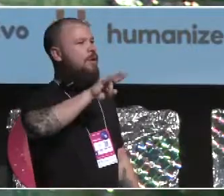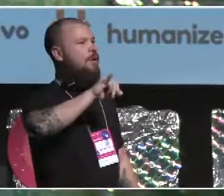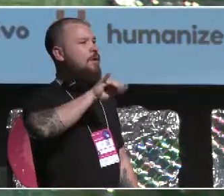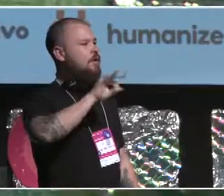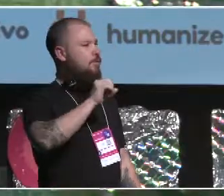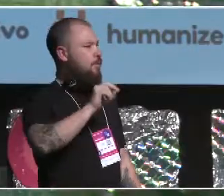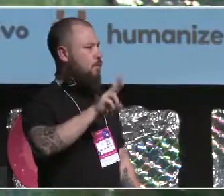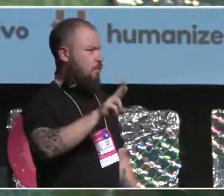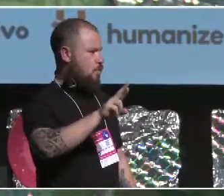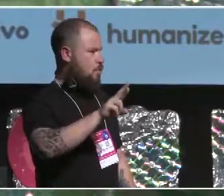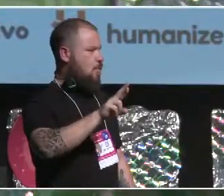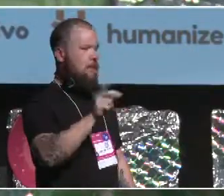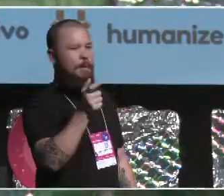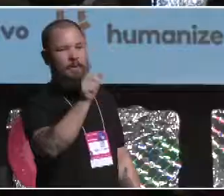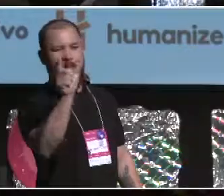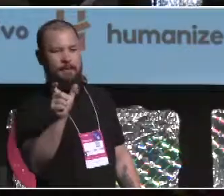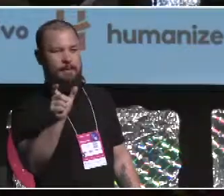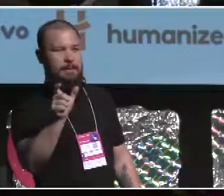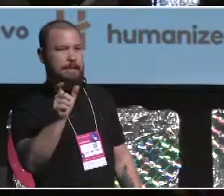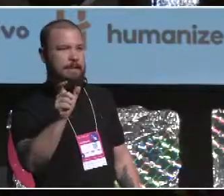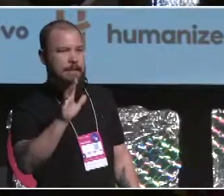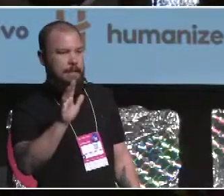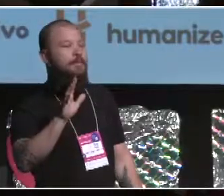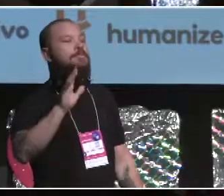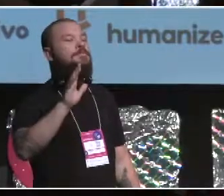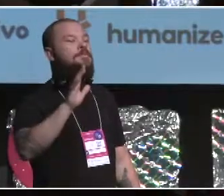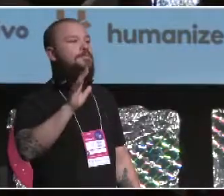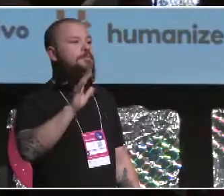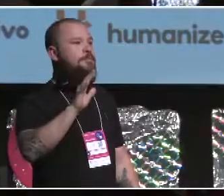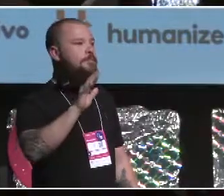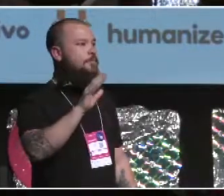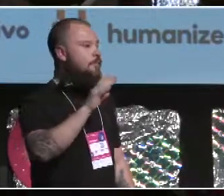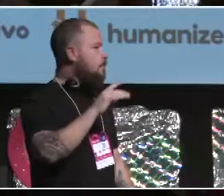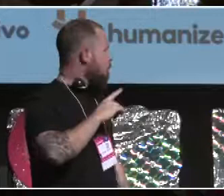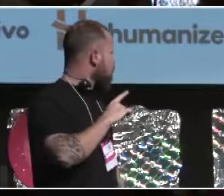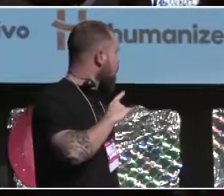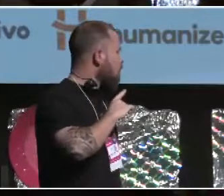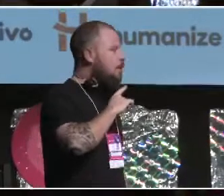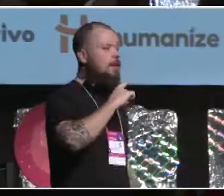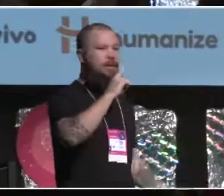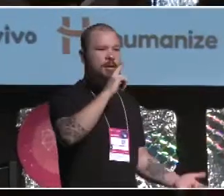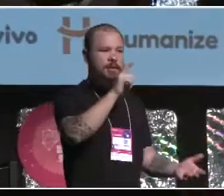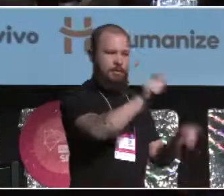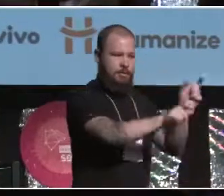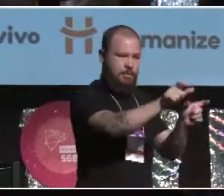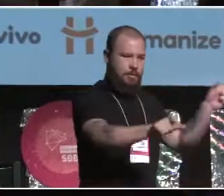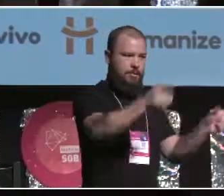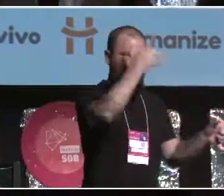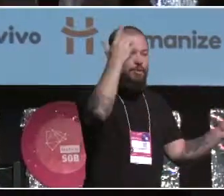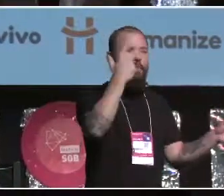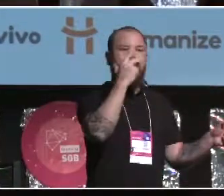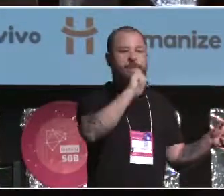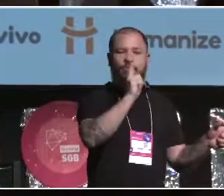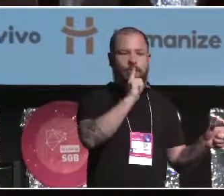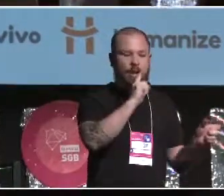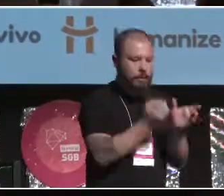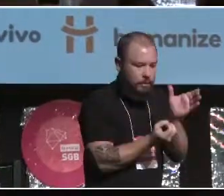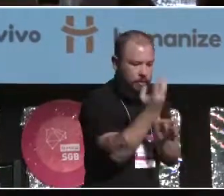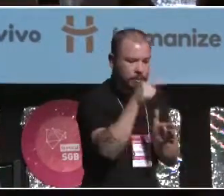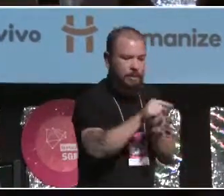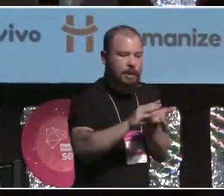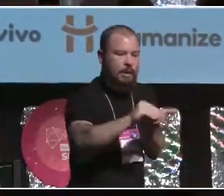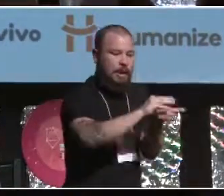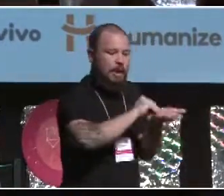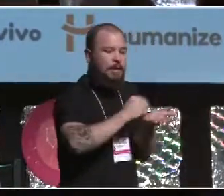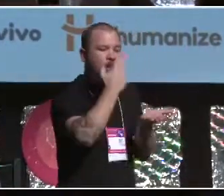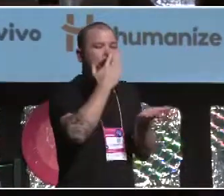Ungari, desculpa se eu não sei falar certo. Há muitos dados faltando, né? Pessoas que não estão gerando esses dados. Então, a gente está falando desse